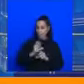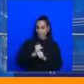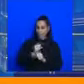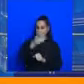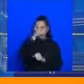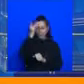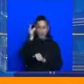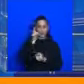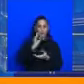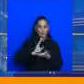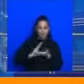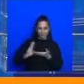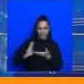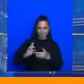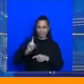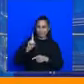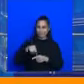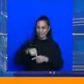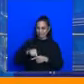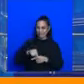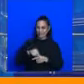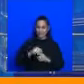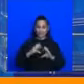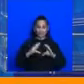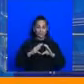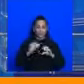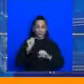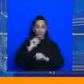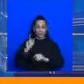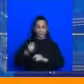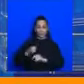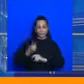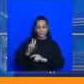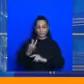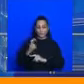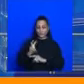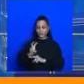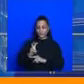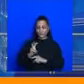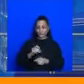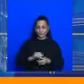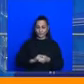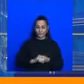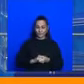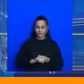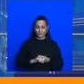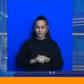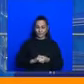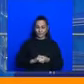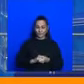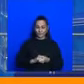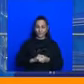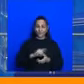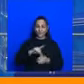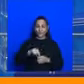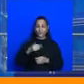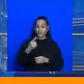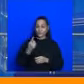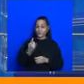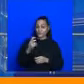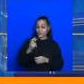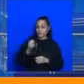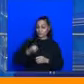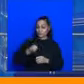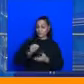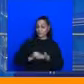acumula. Bola azul número 25. Azul 25. Foram sorteados